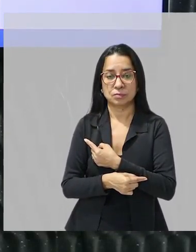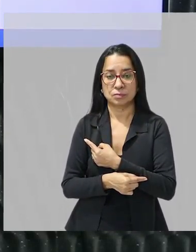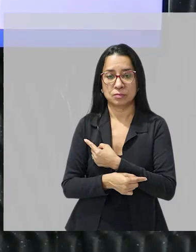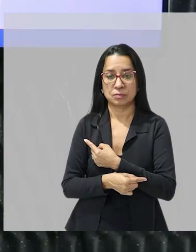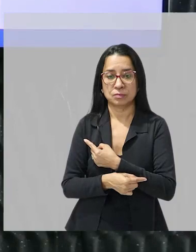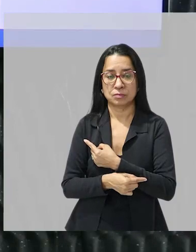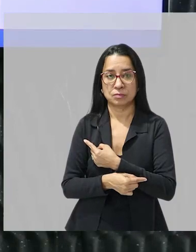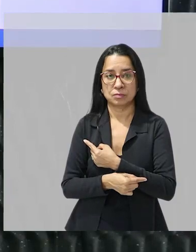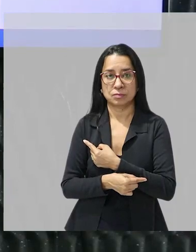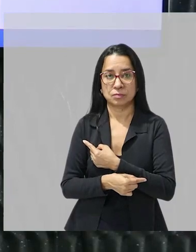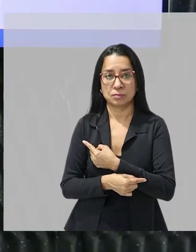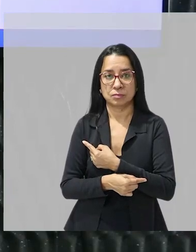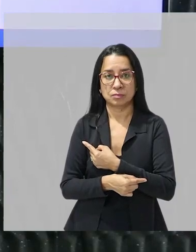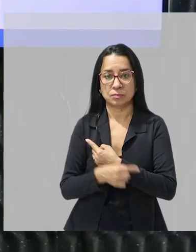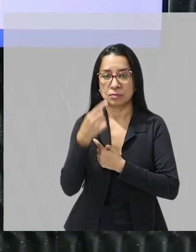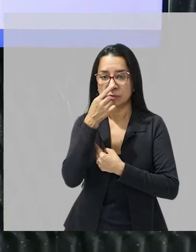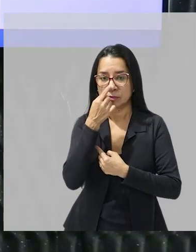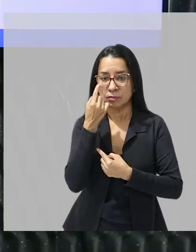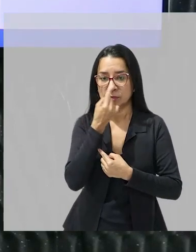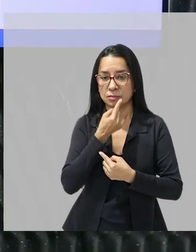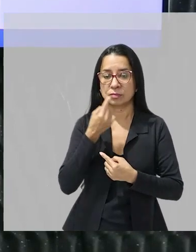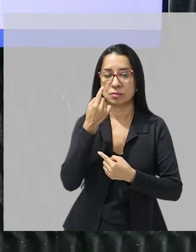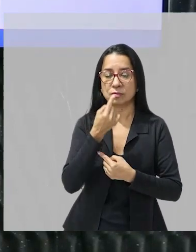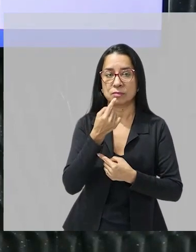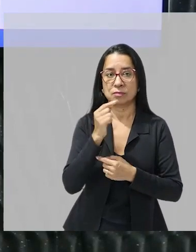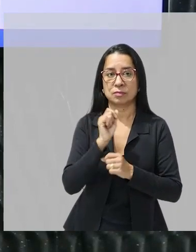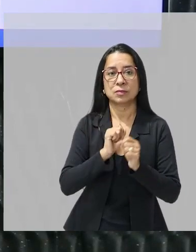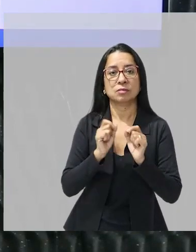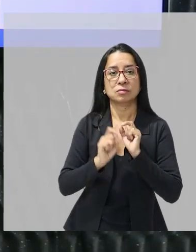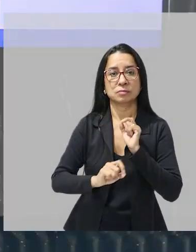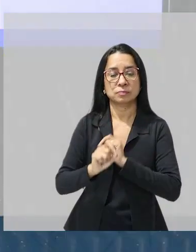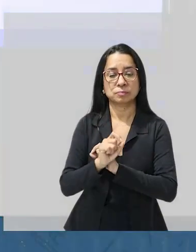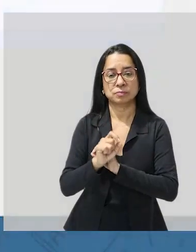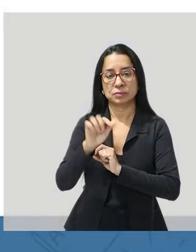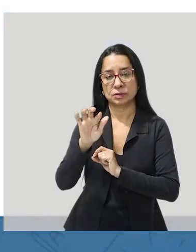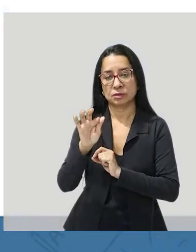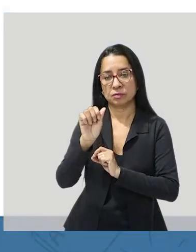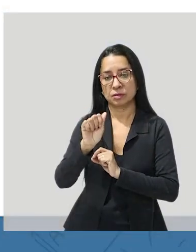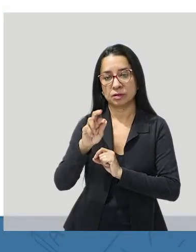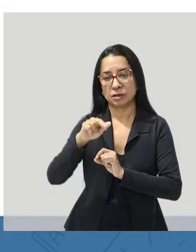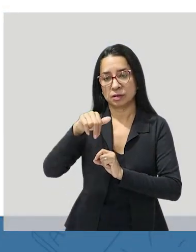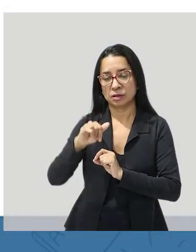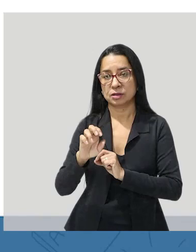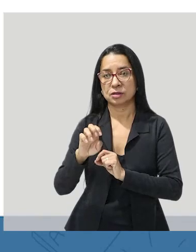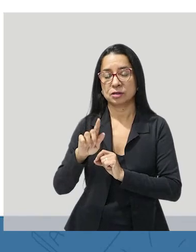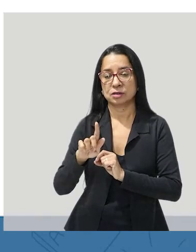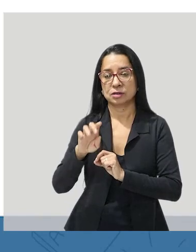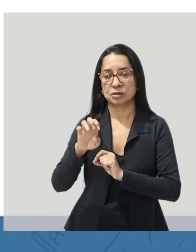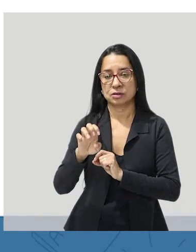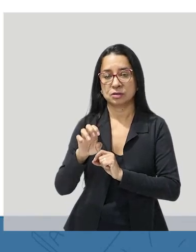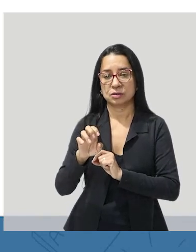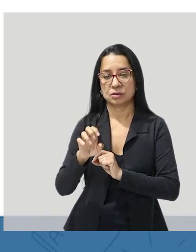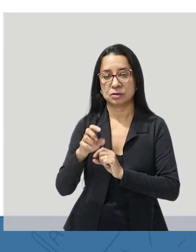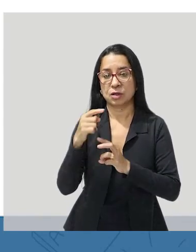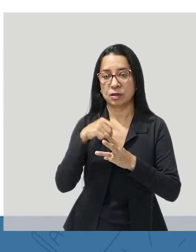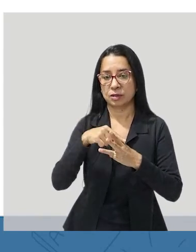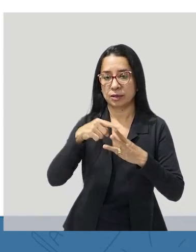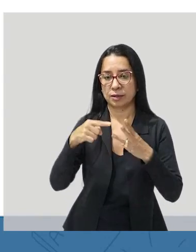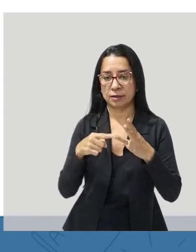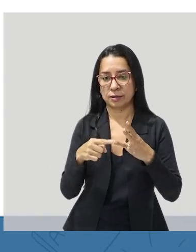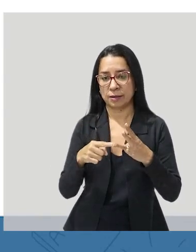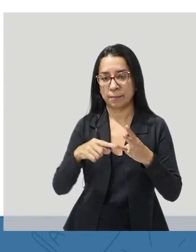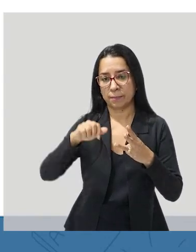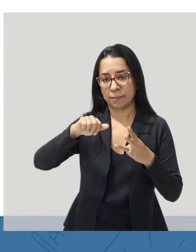cheiros. Das cavidades nasais, nós vamos aqui para a faringe. A faringe, ela se subdivide em três.